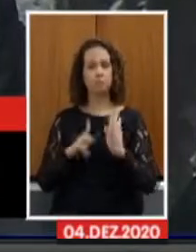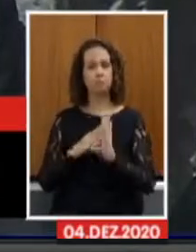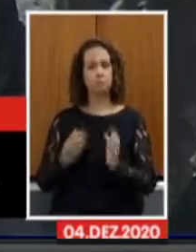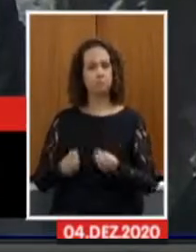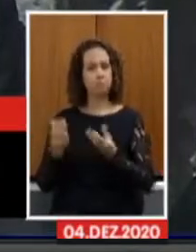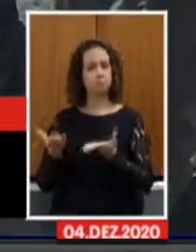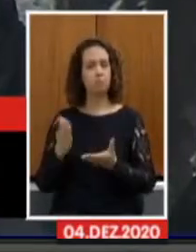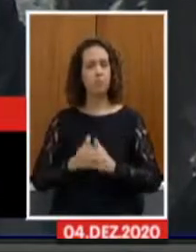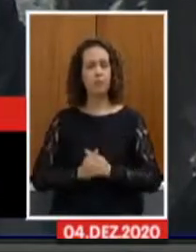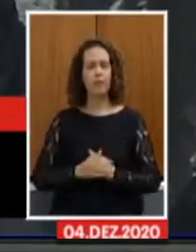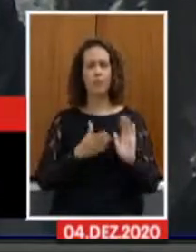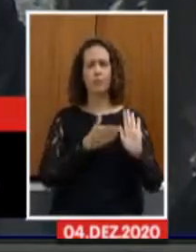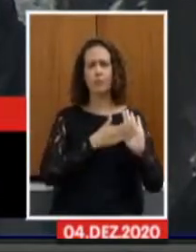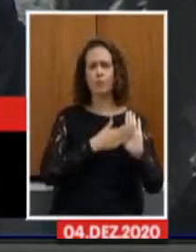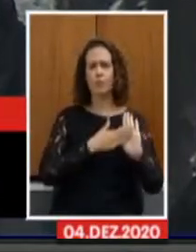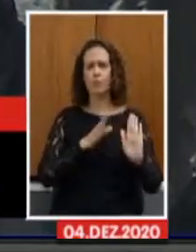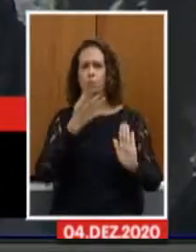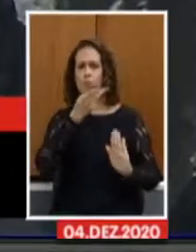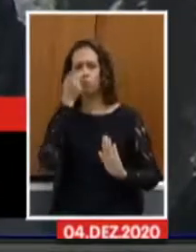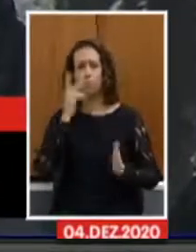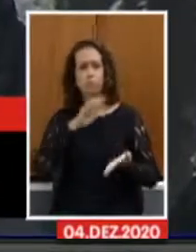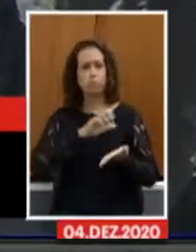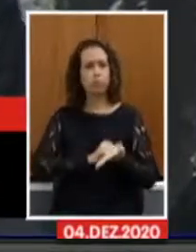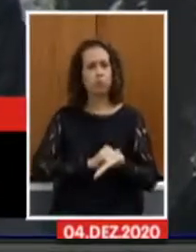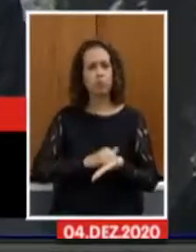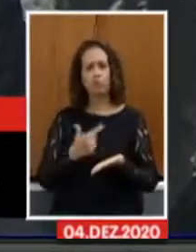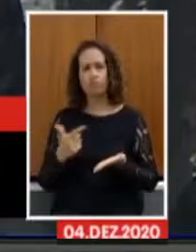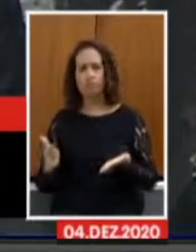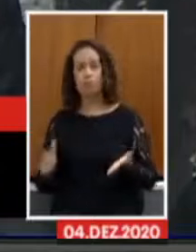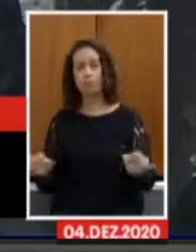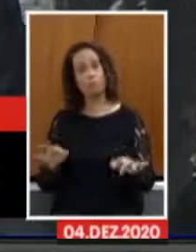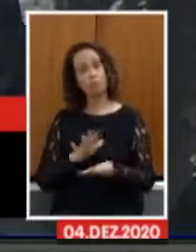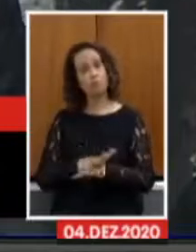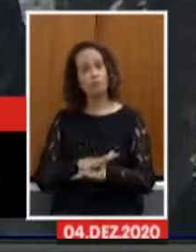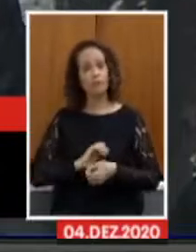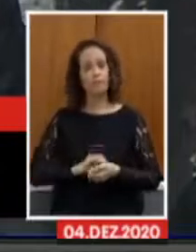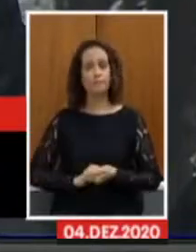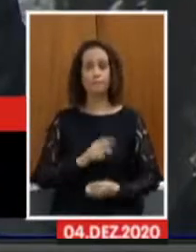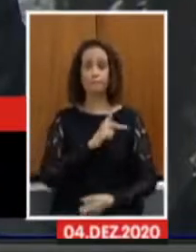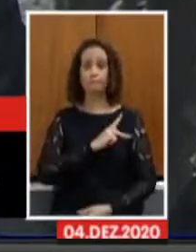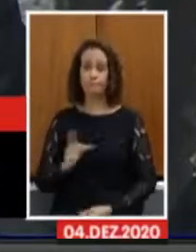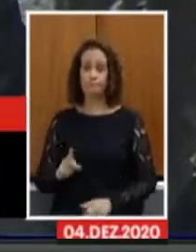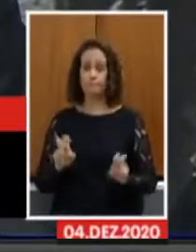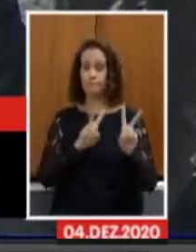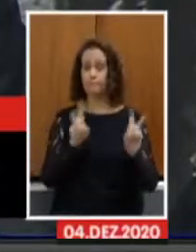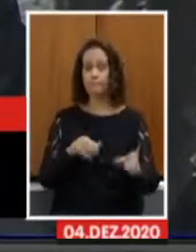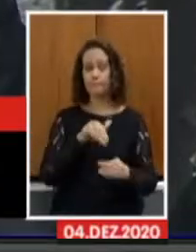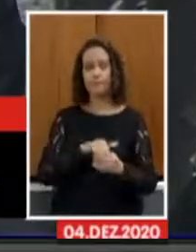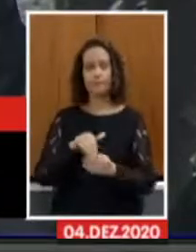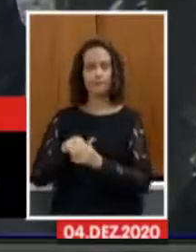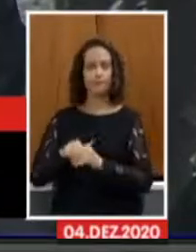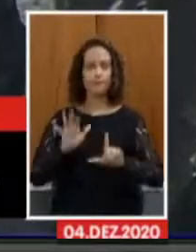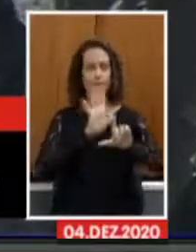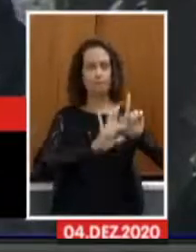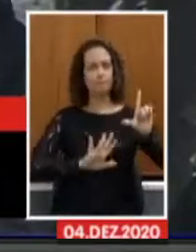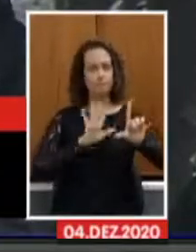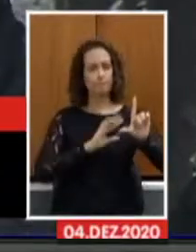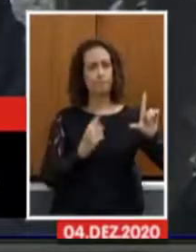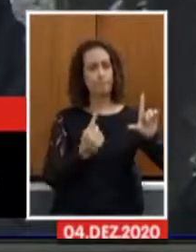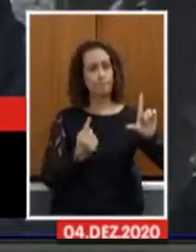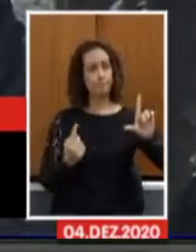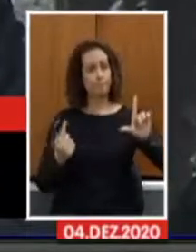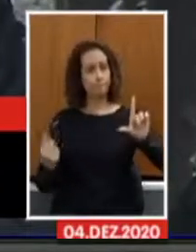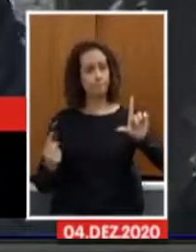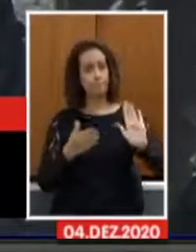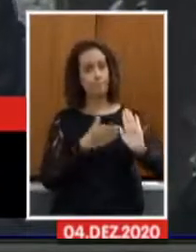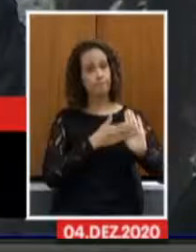discussão parecer, não há oradores inscritos, encerra-se a discussão. A presidência vai submeter a matéria à votação pelo processo nominal. Em votação